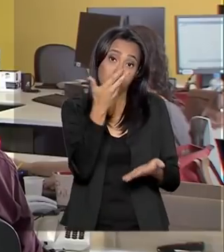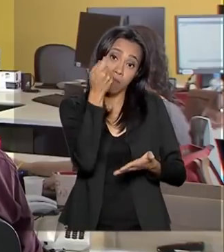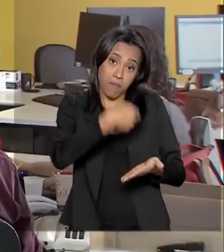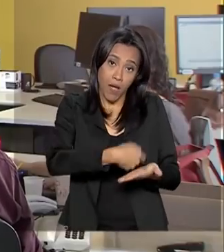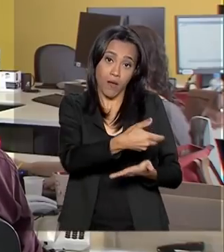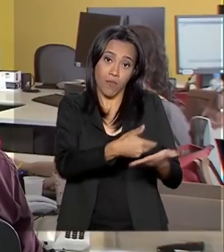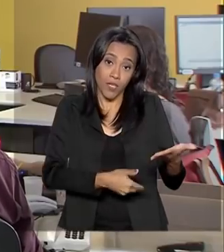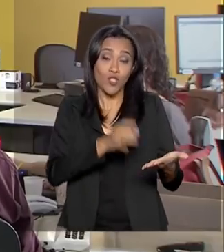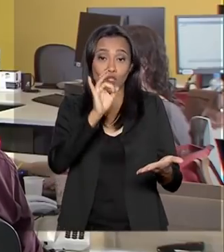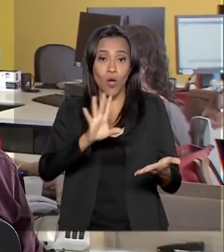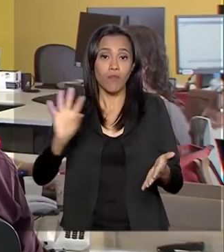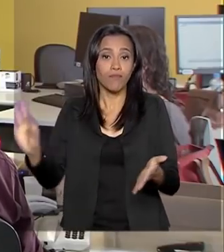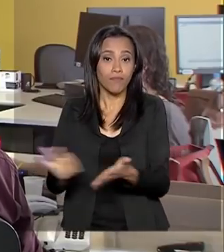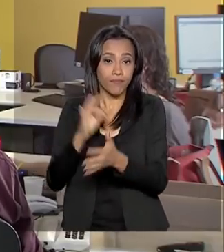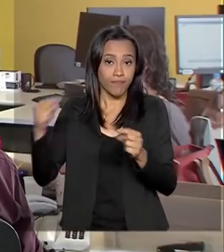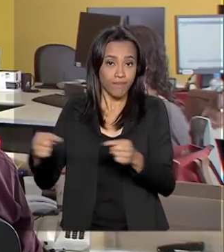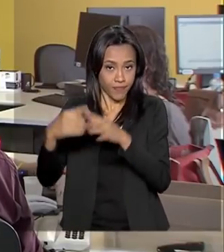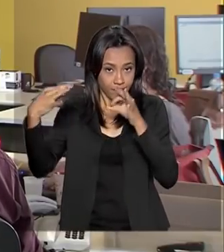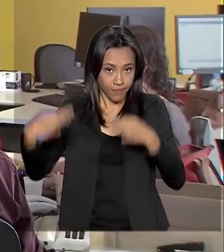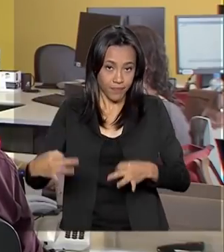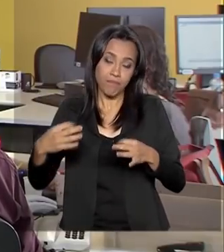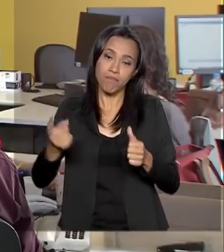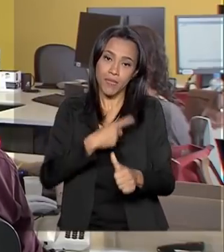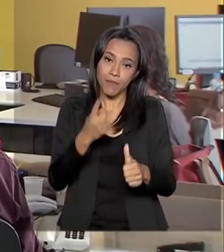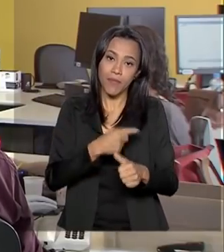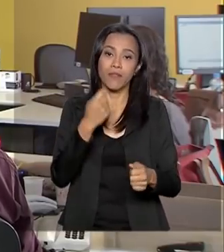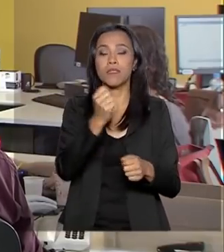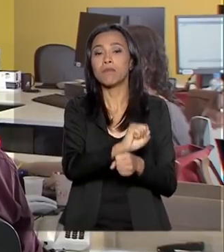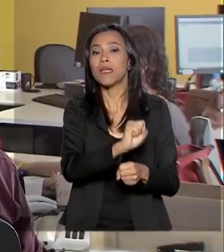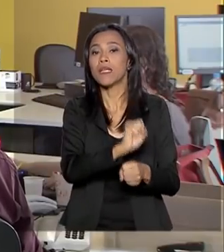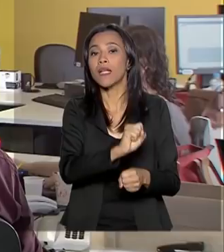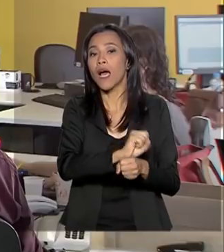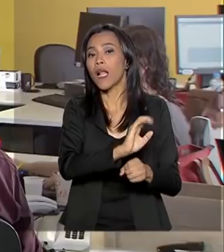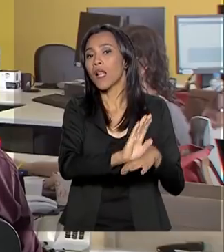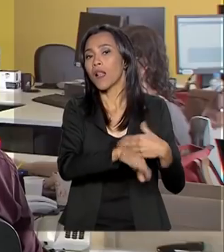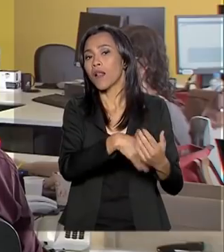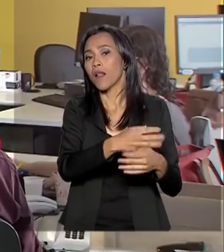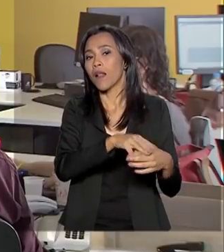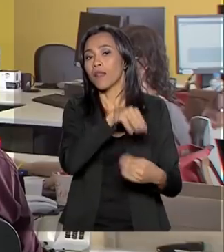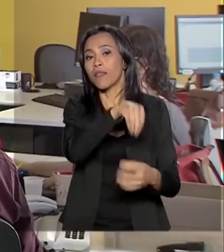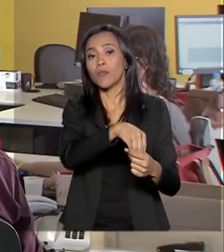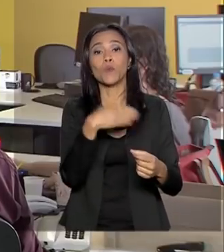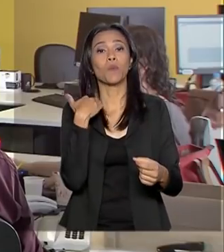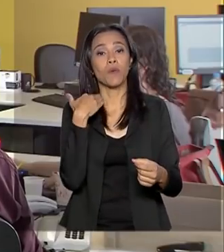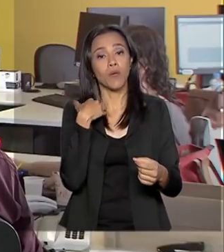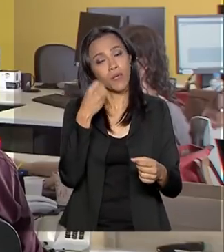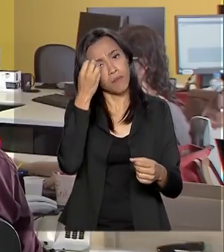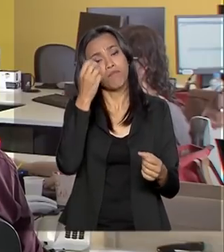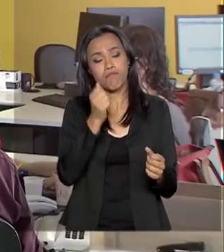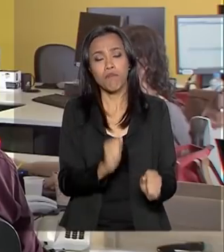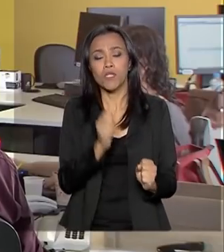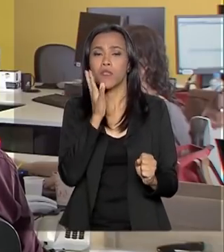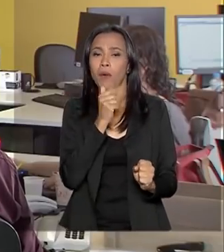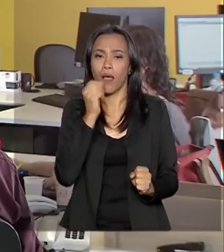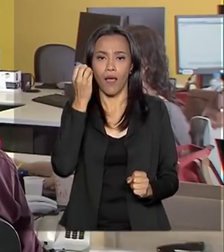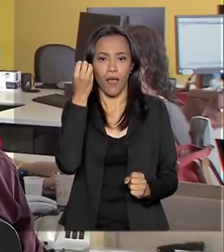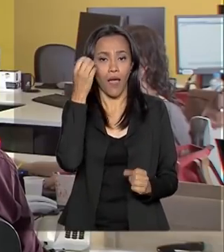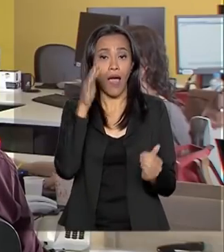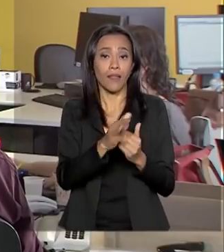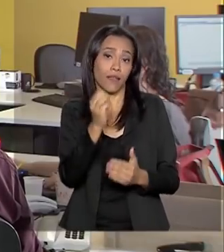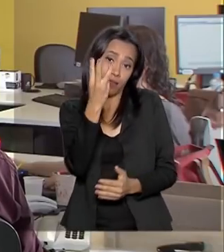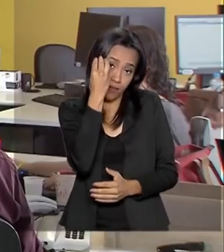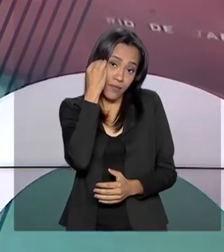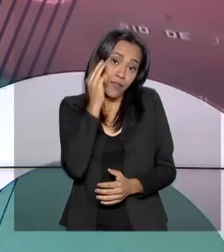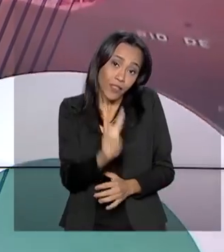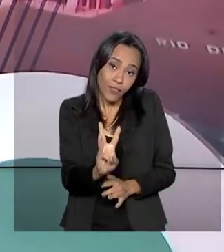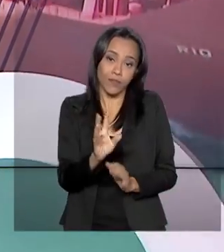só terão a inscrição confirmada após a compensação bancária, que pode demorar até três dias úteis. Marcelo Castilho, para o